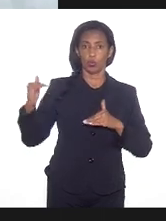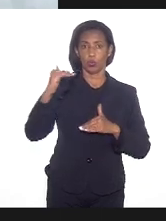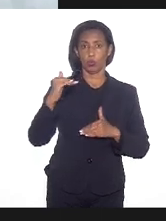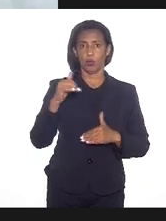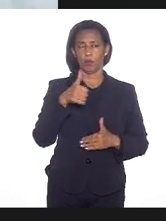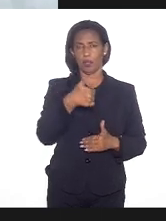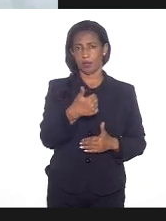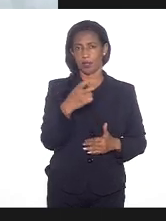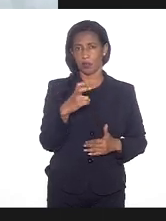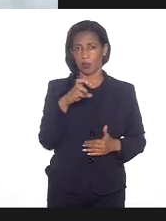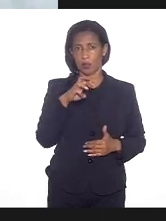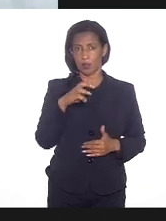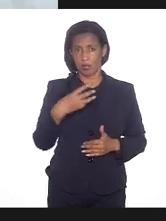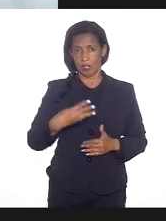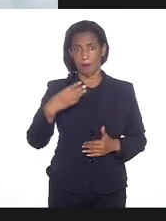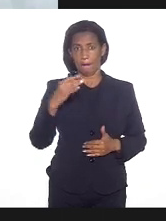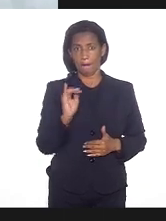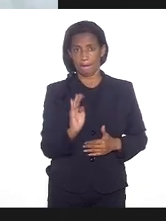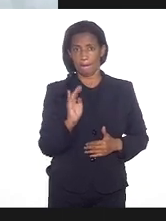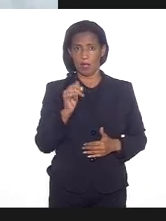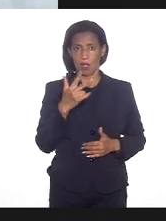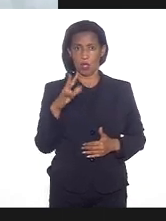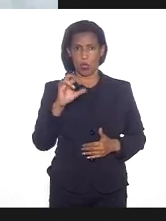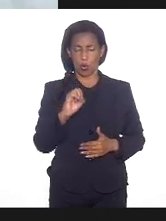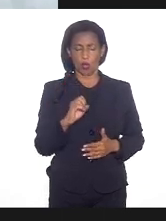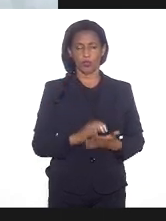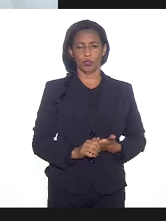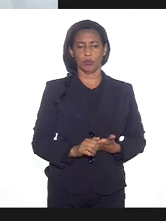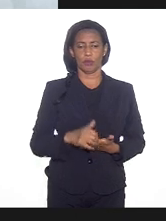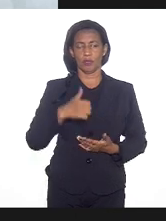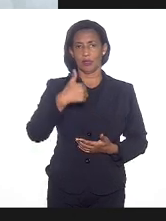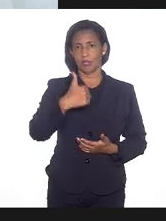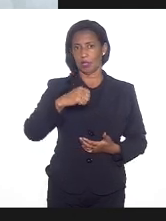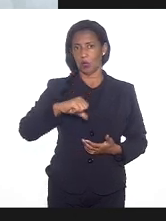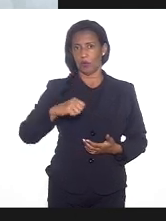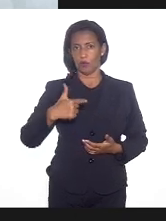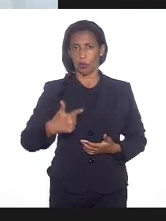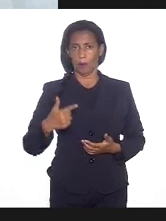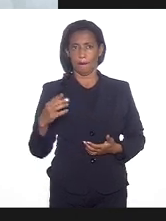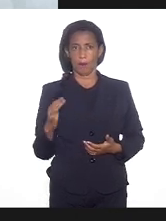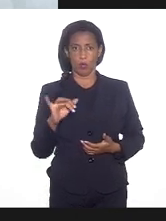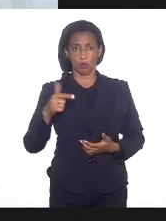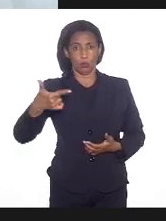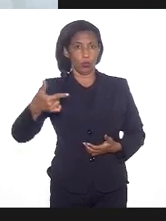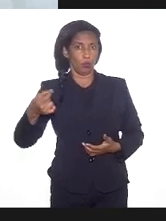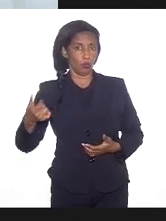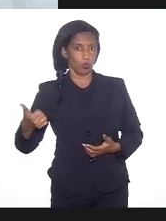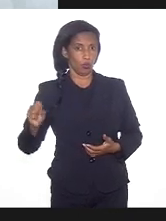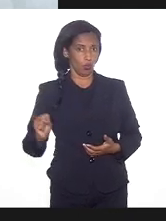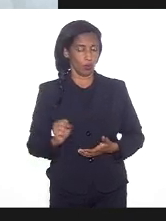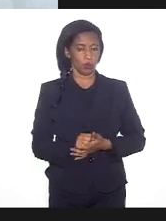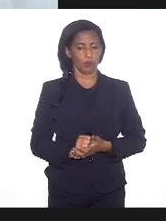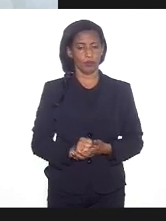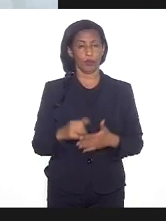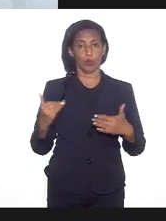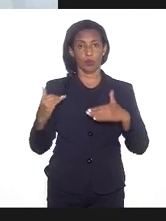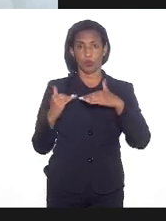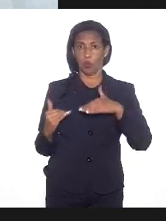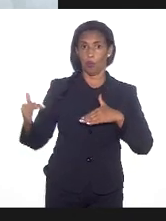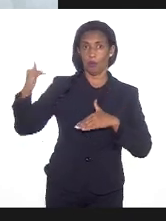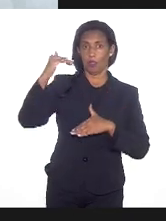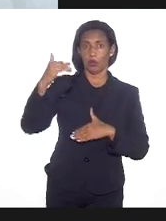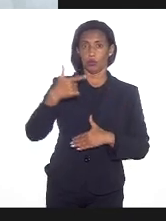153 bilhões em 2007 para 192 bilhões em 2018, ou seja, um crescimento